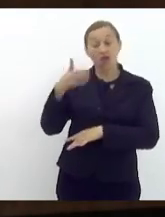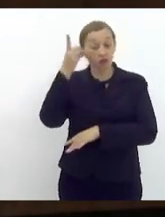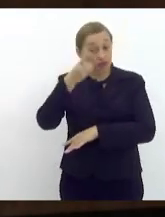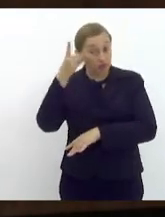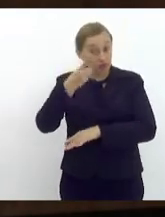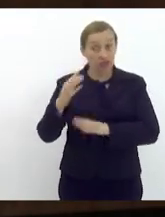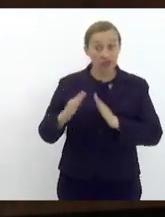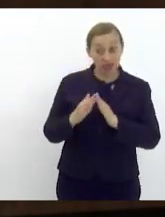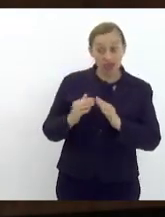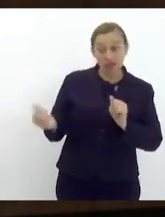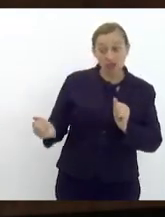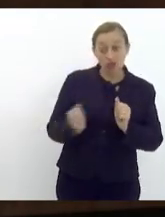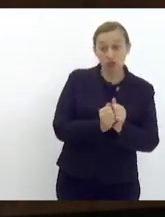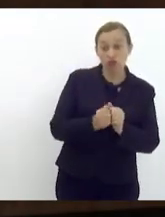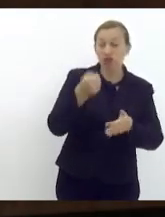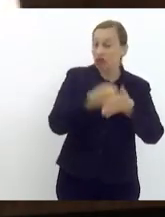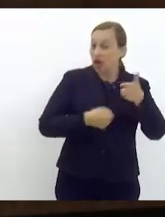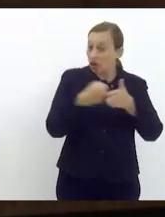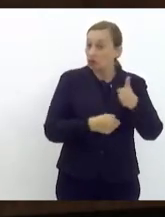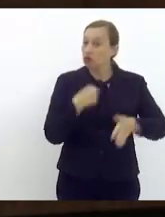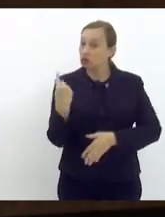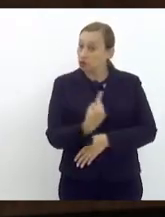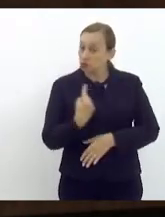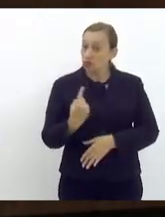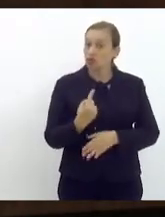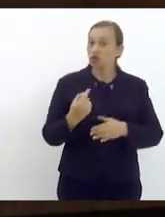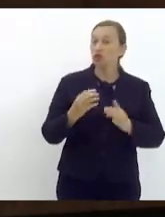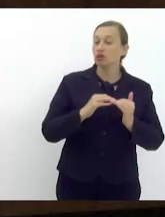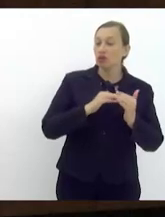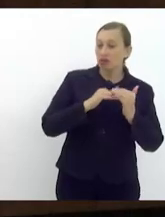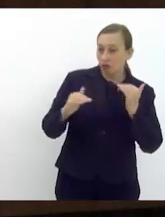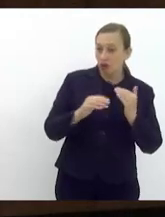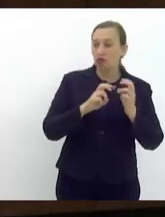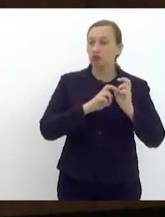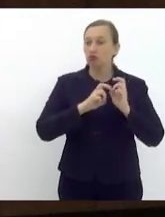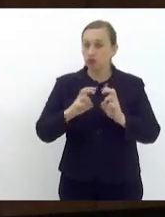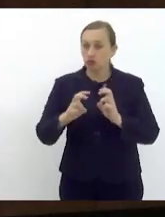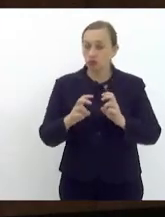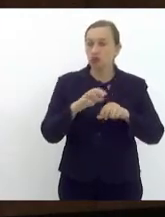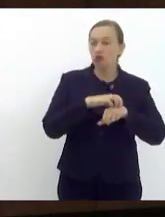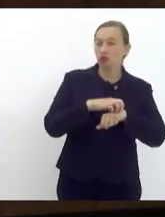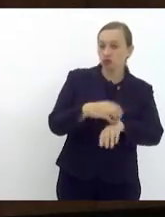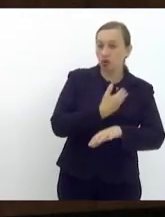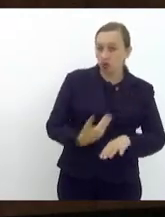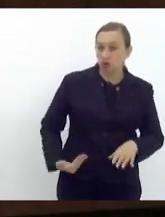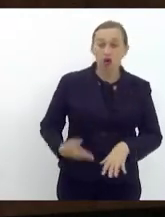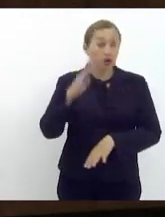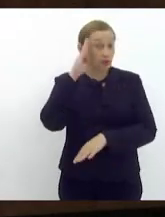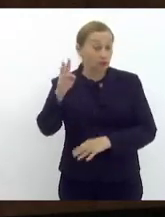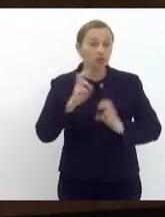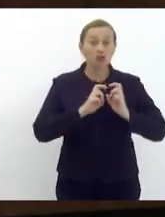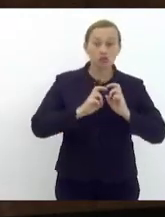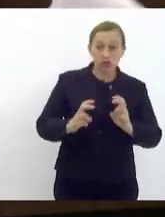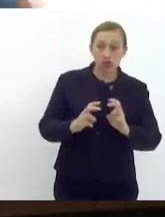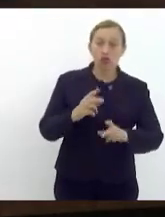participou também da luta nossa em favor da ferrovia, do transporte público, principalmente os trens, que a população da Zona Oeste